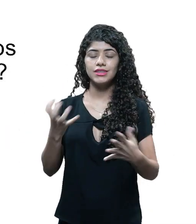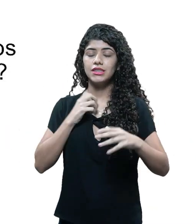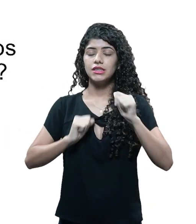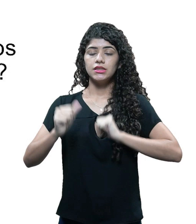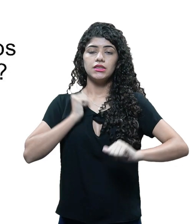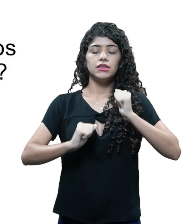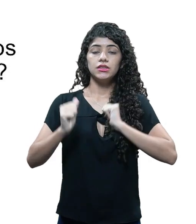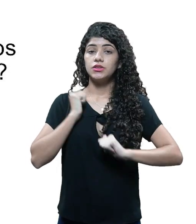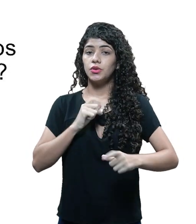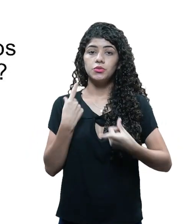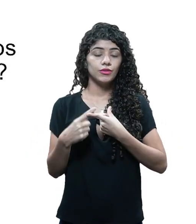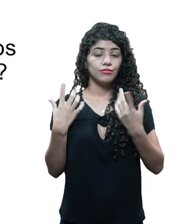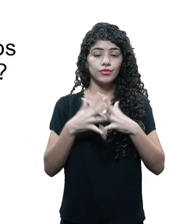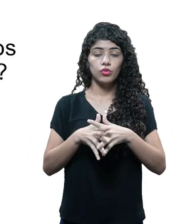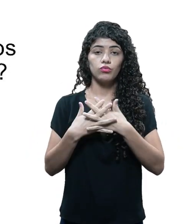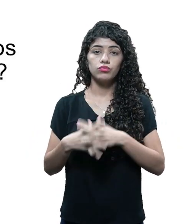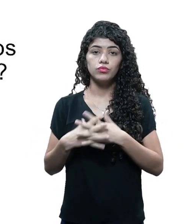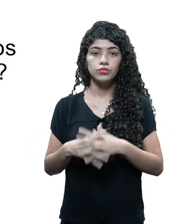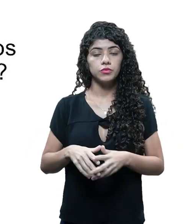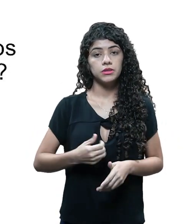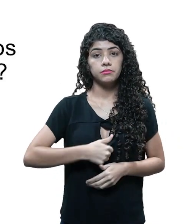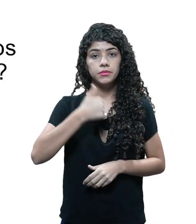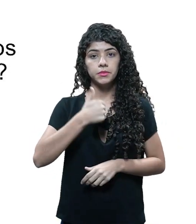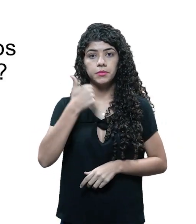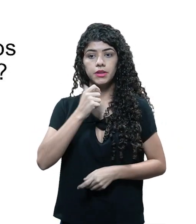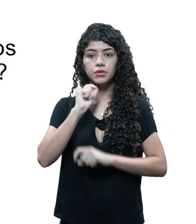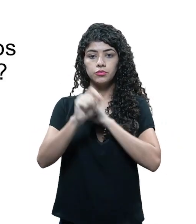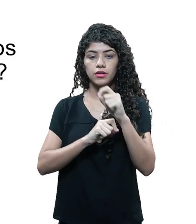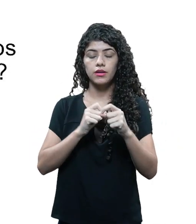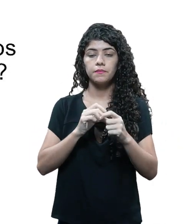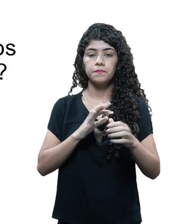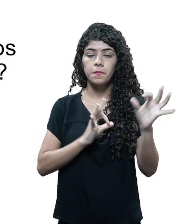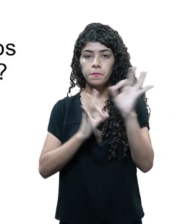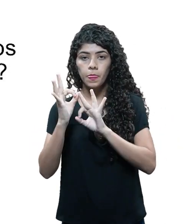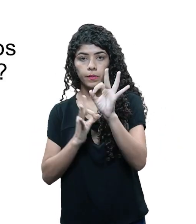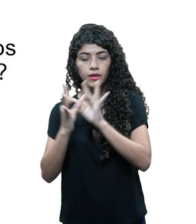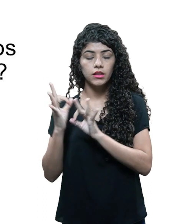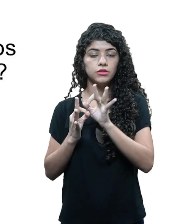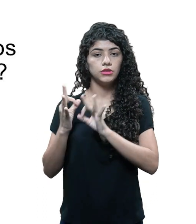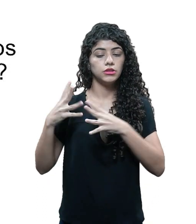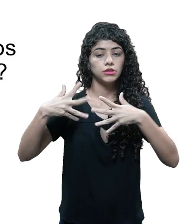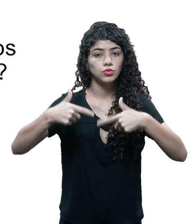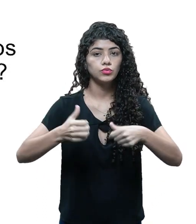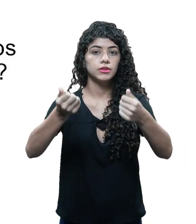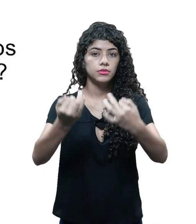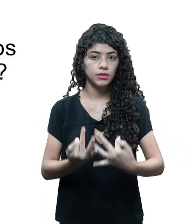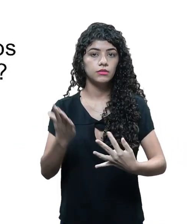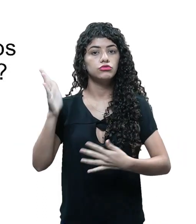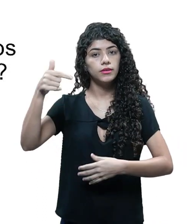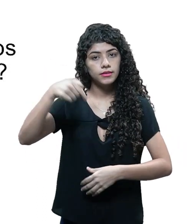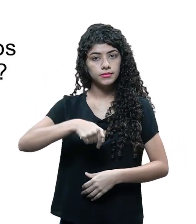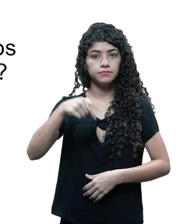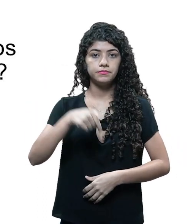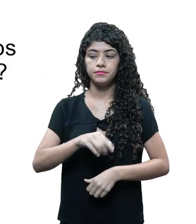mais ansioso, assim. Então, primeiro, de preferência, faça esses outros formatos textuais que já foram